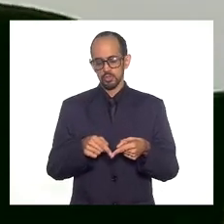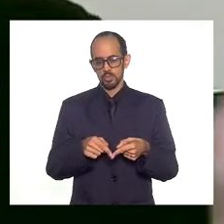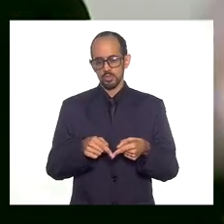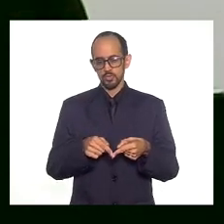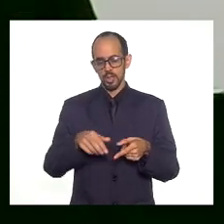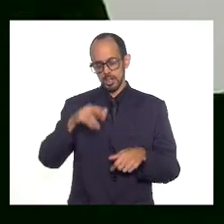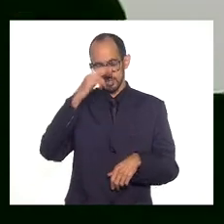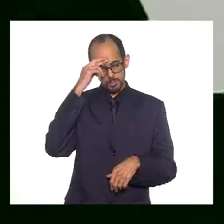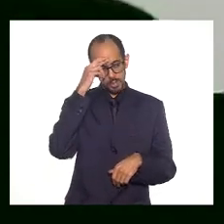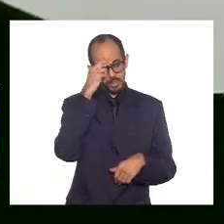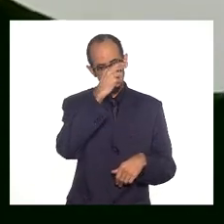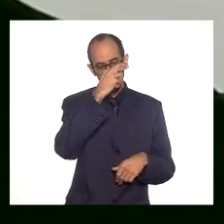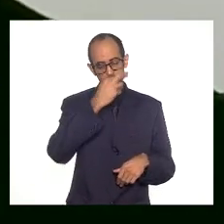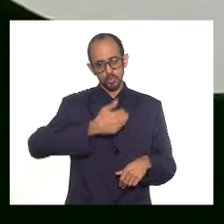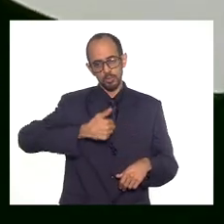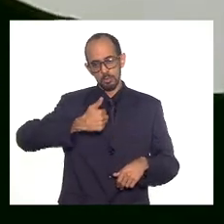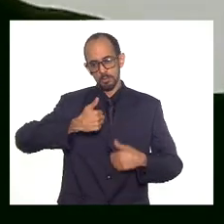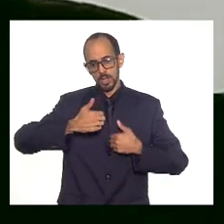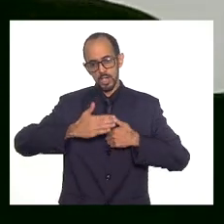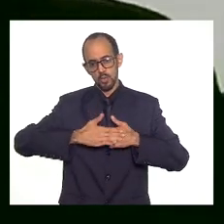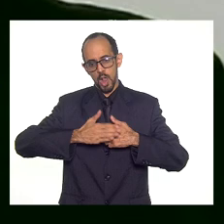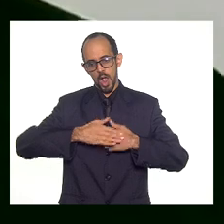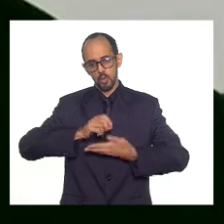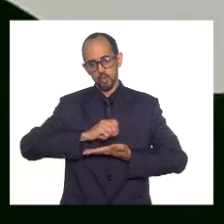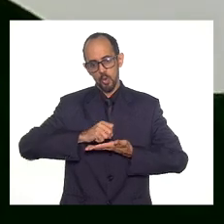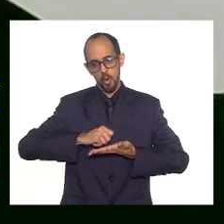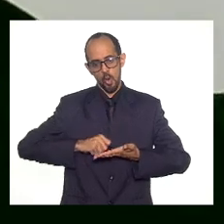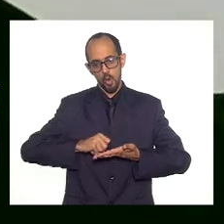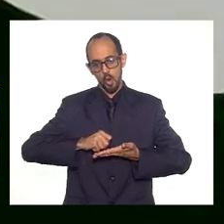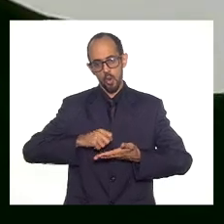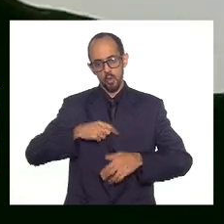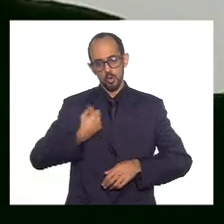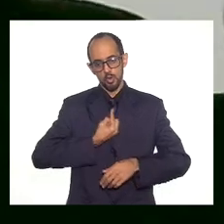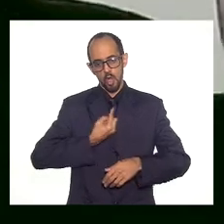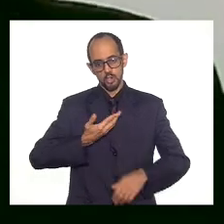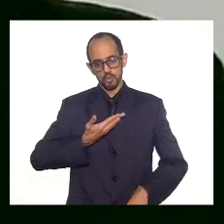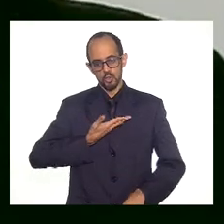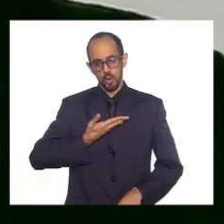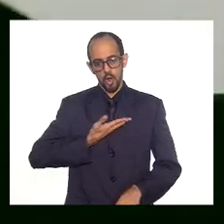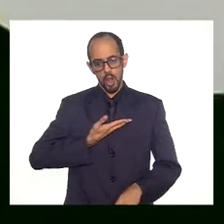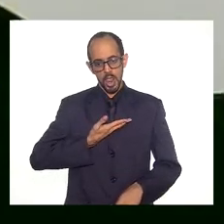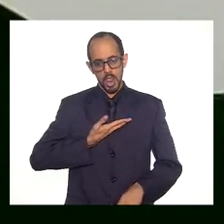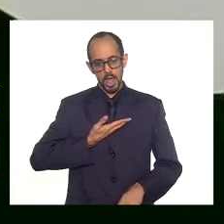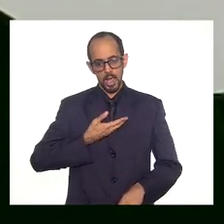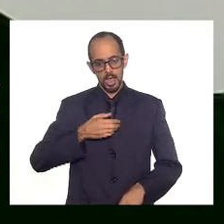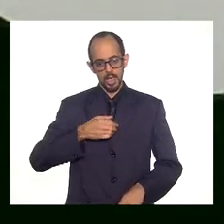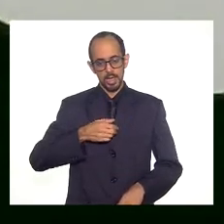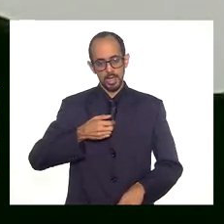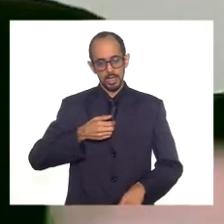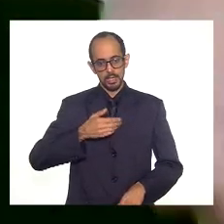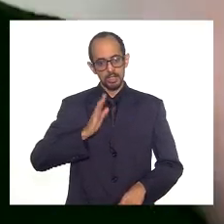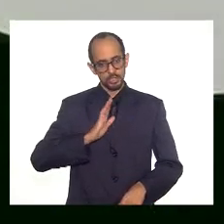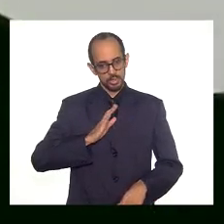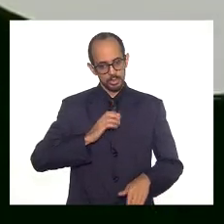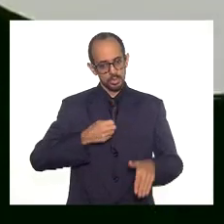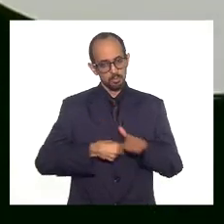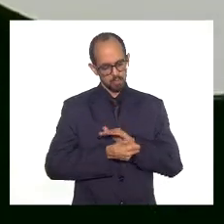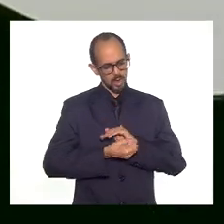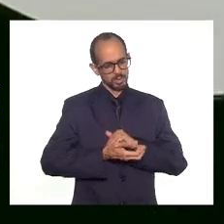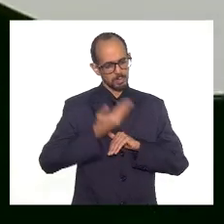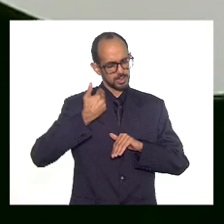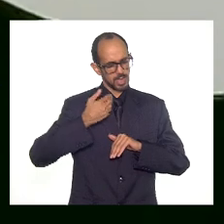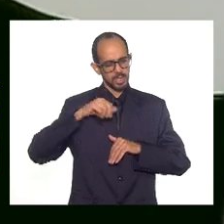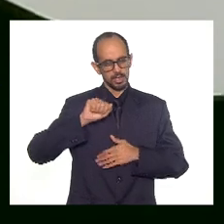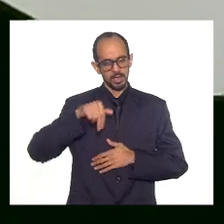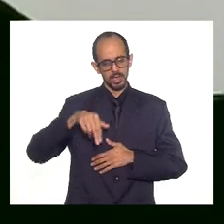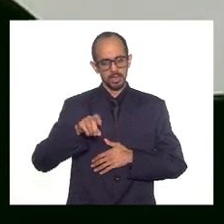o protagonismo do primeiro autor, nosso ex-colega, deputado André Lazzaroni, que é o primeiro autor da